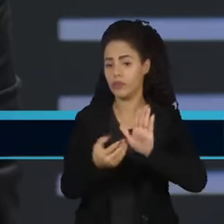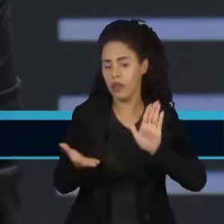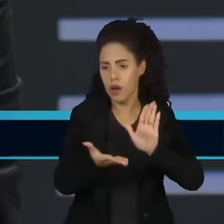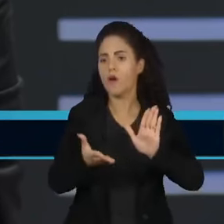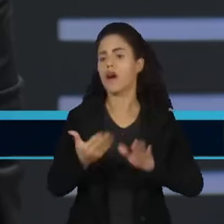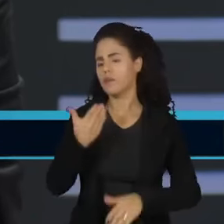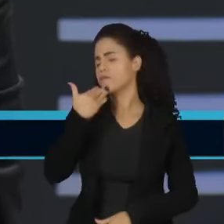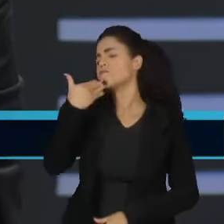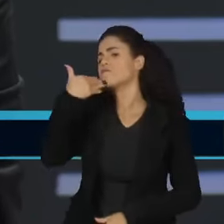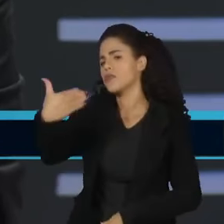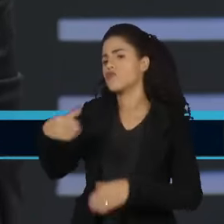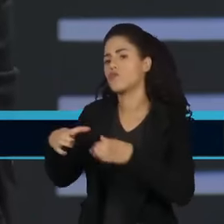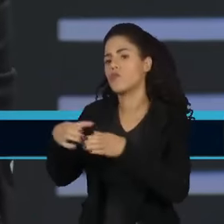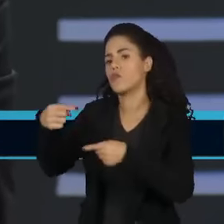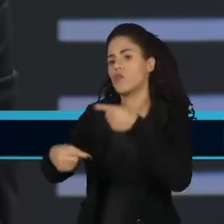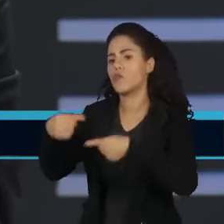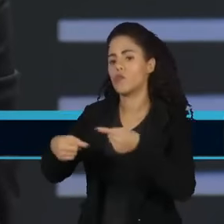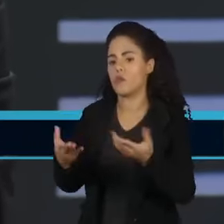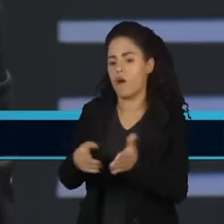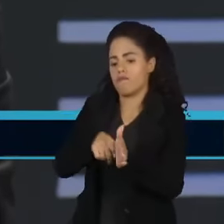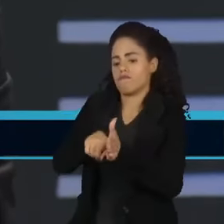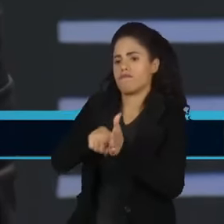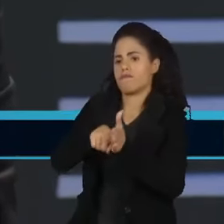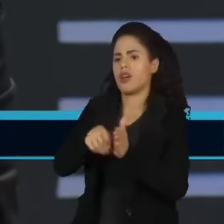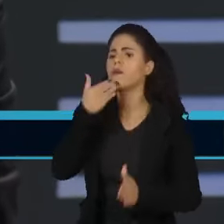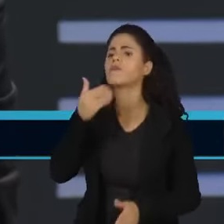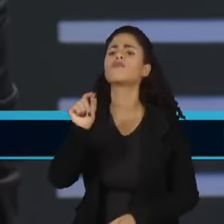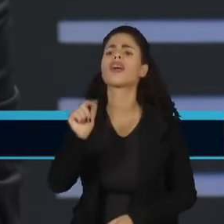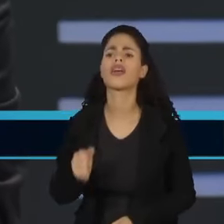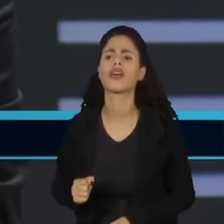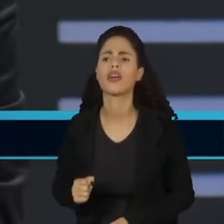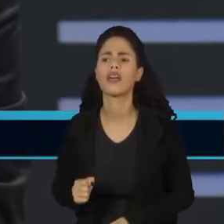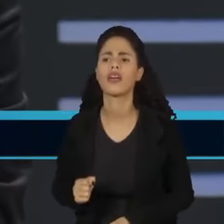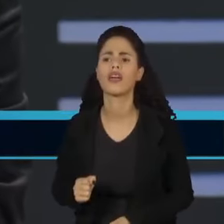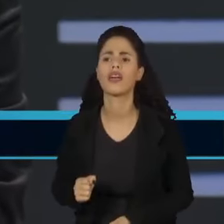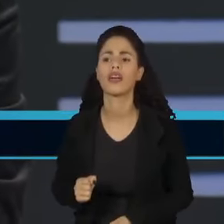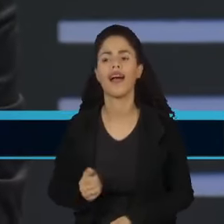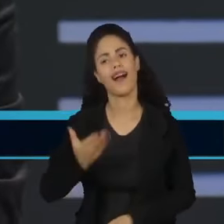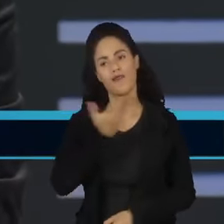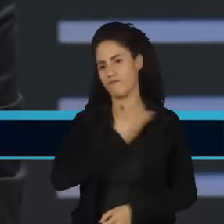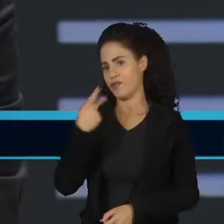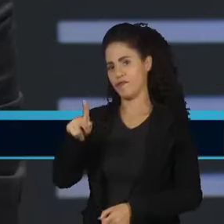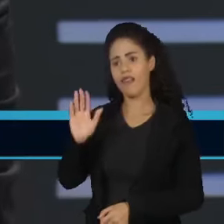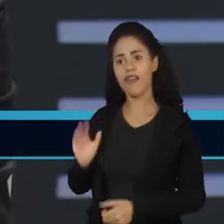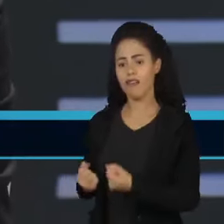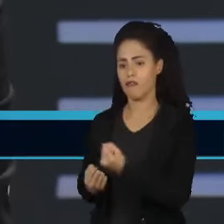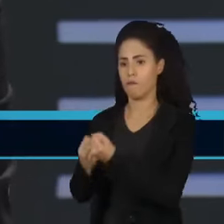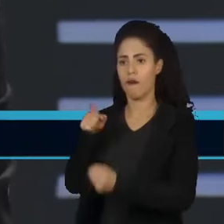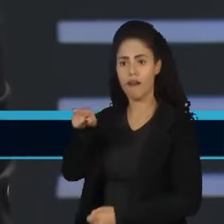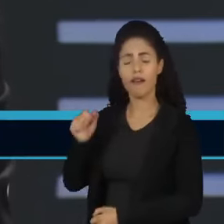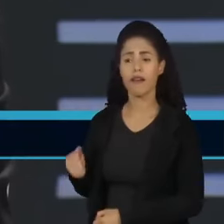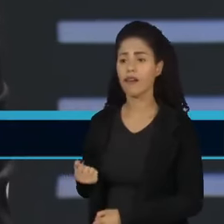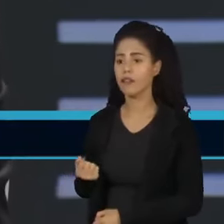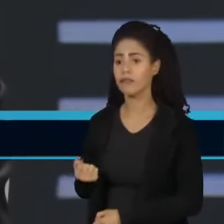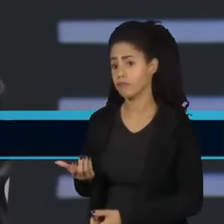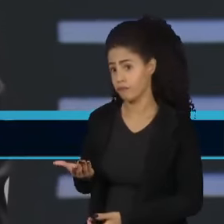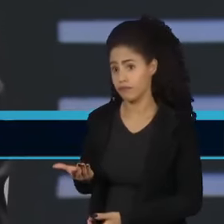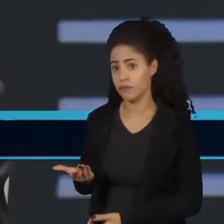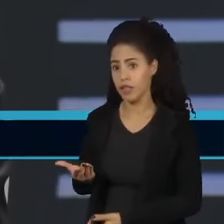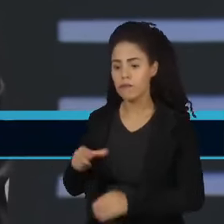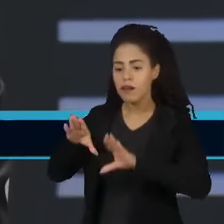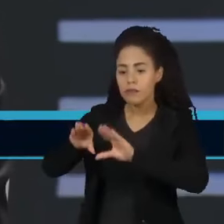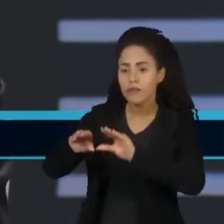vai pedir uma auditoria. Pedir para quem? Para o aliado dele, que comanda esse tipo de